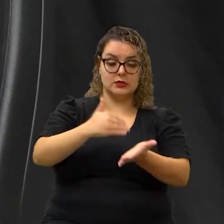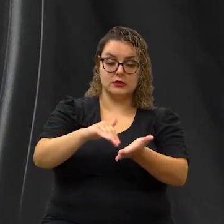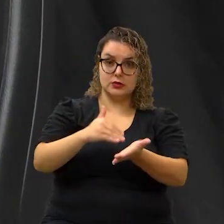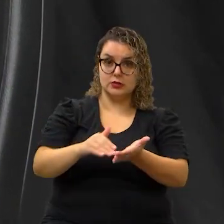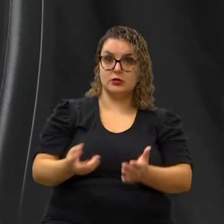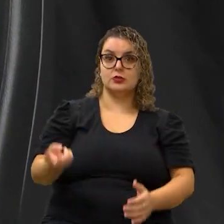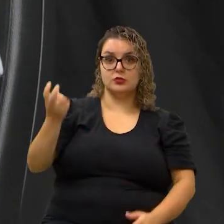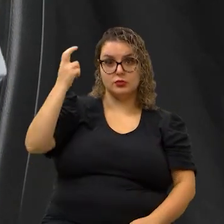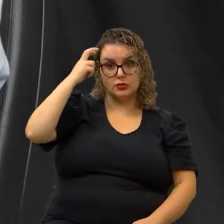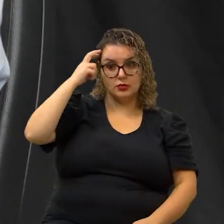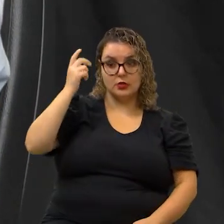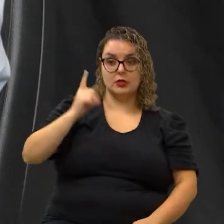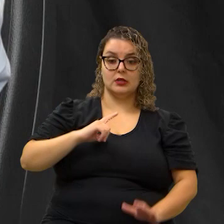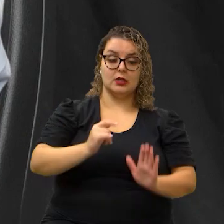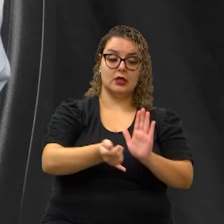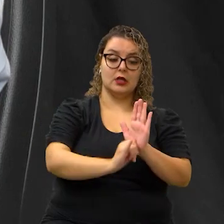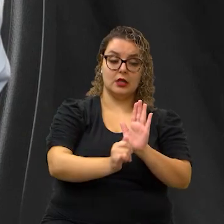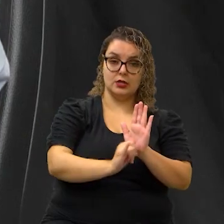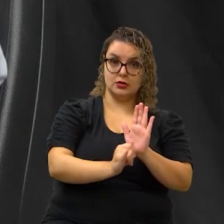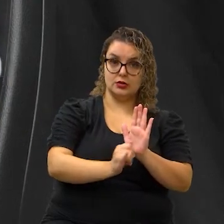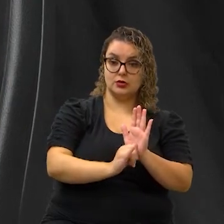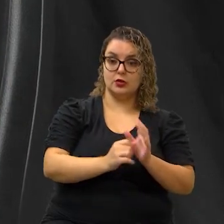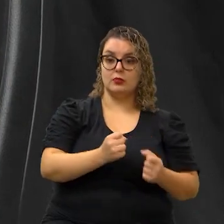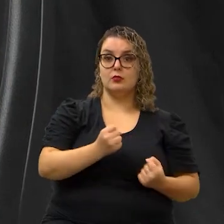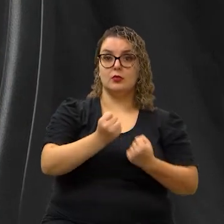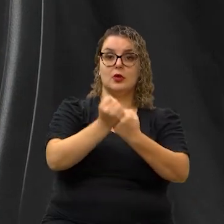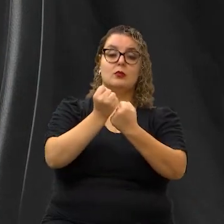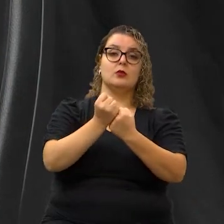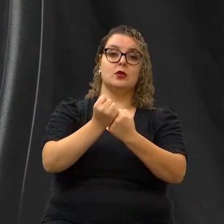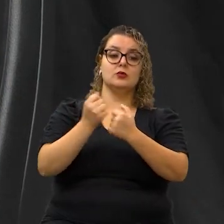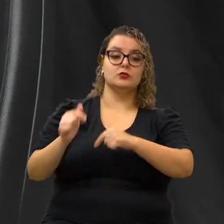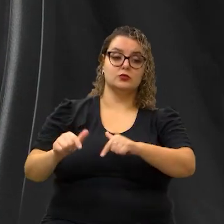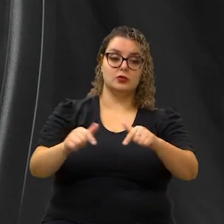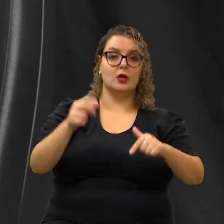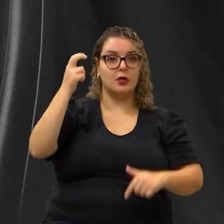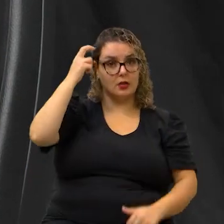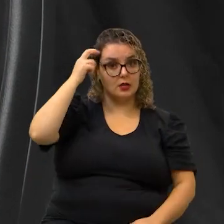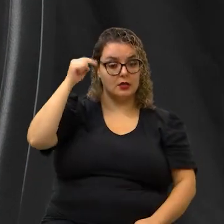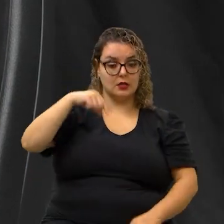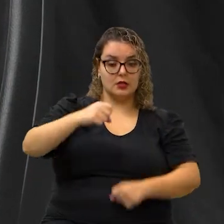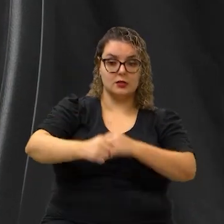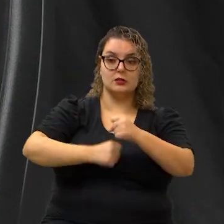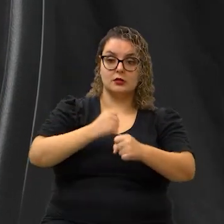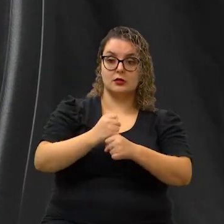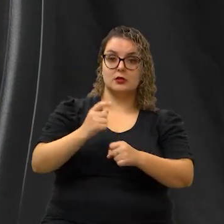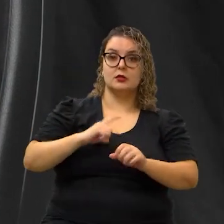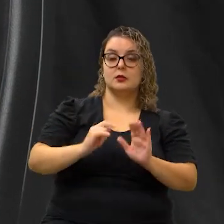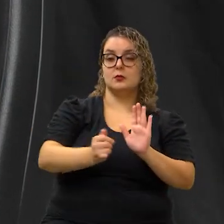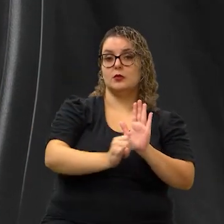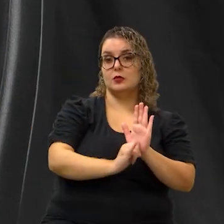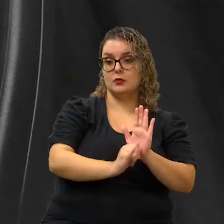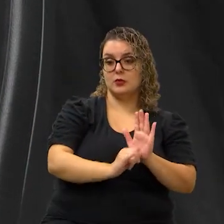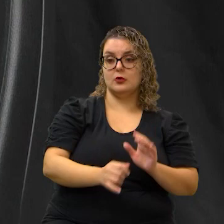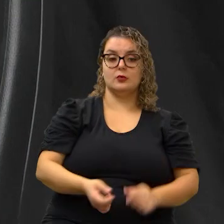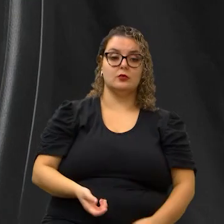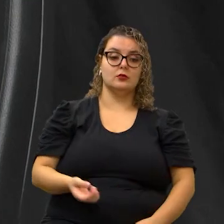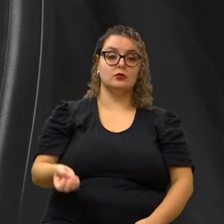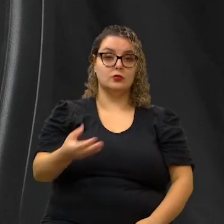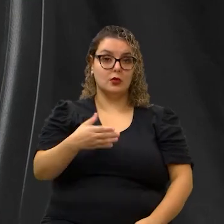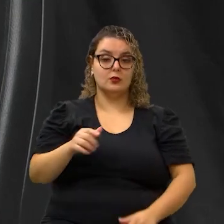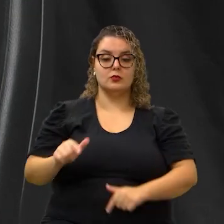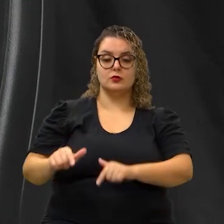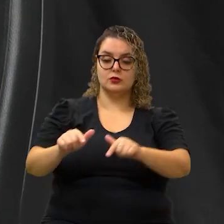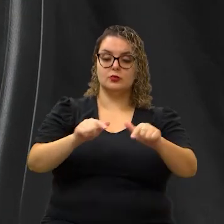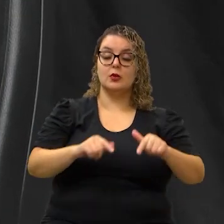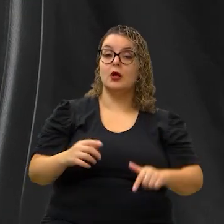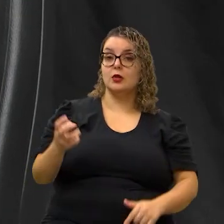de cultura. Então, a Secretaria de Cultura, desde então, tem editais para apoiar os pontos de cultura. Inclusive, esse ano nós teremos um novo edital dos